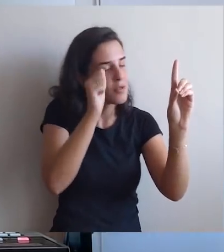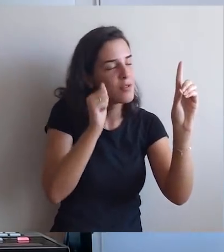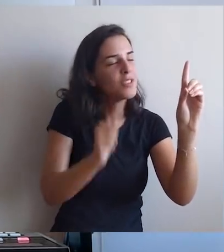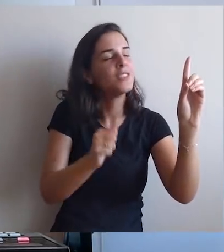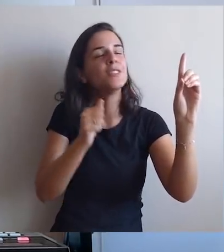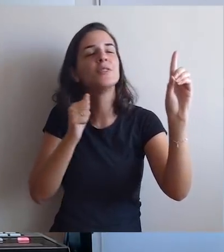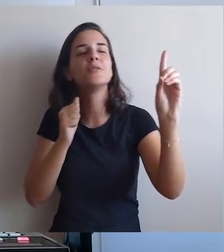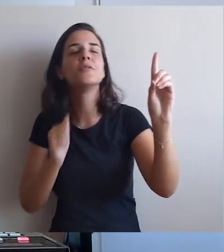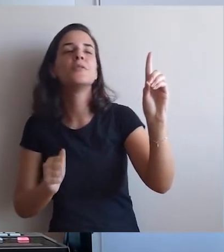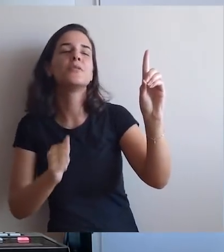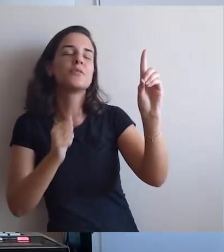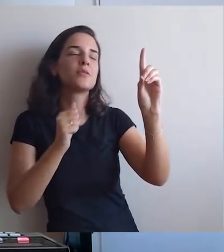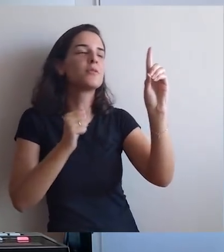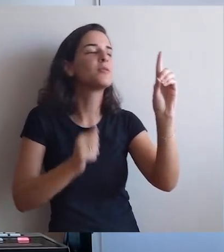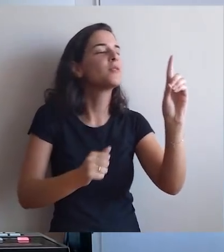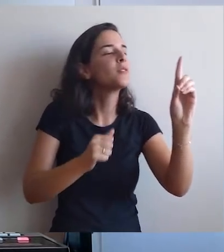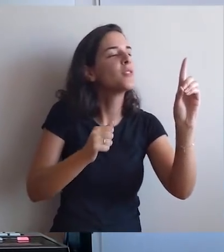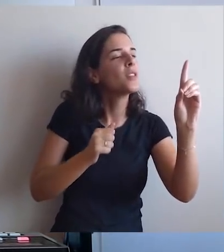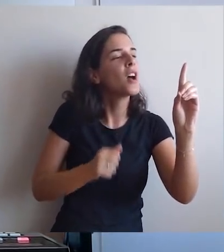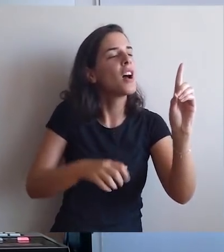santo, santo é o Senhor